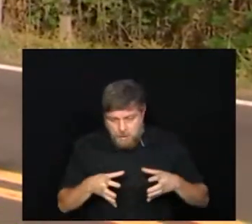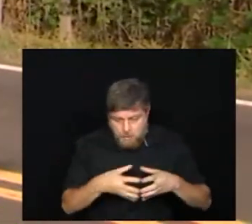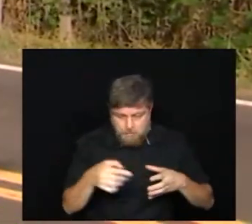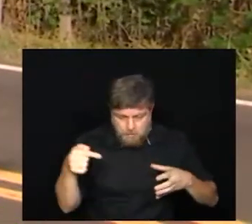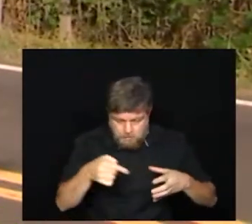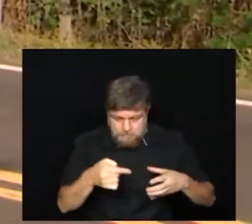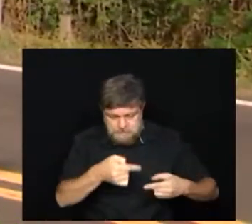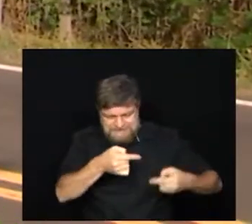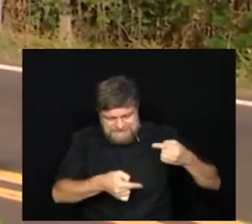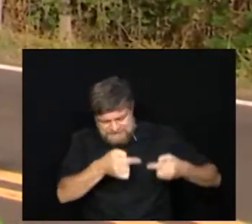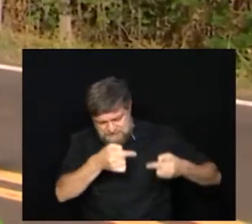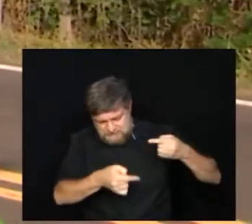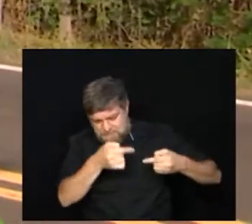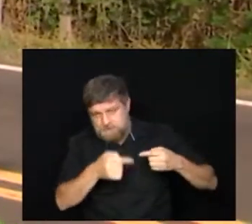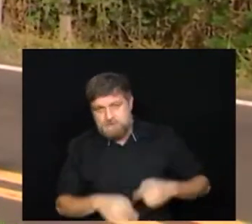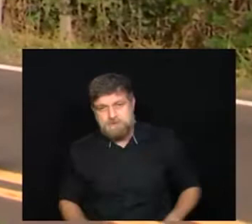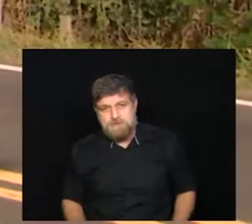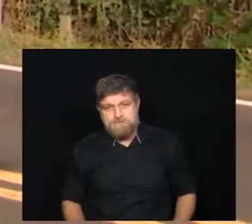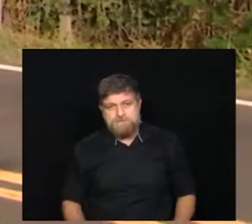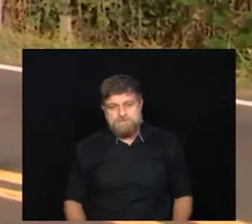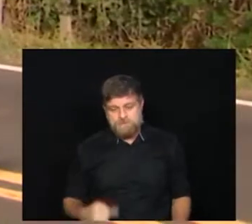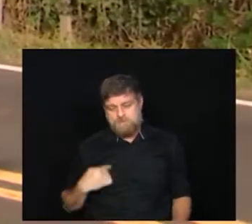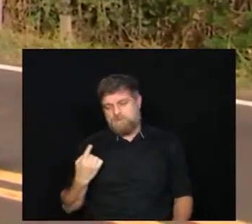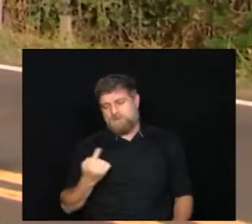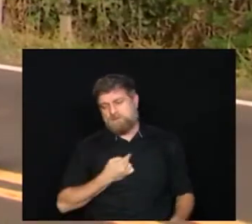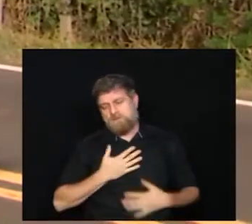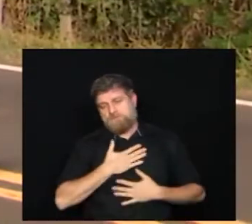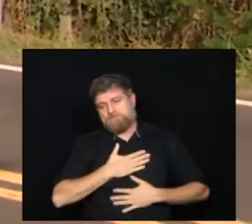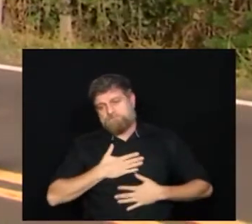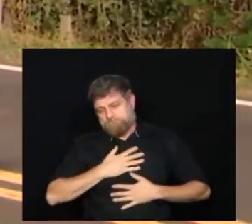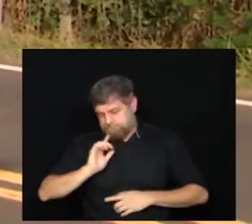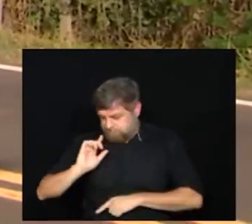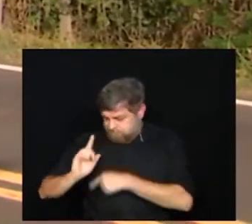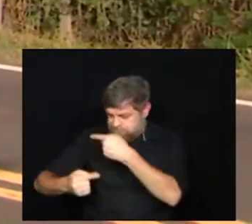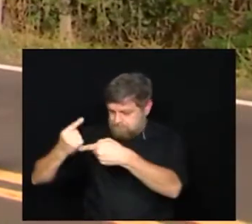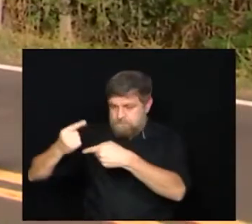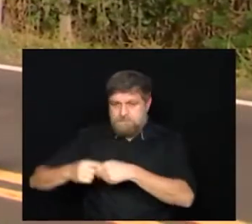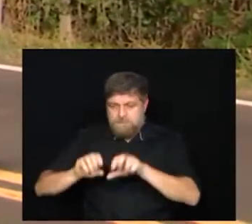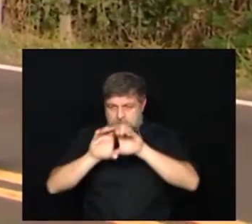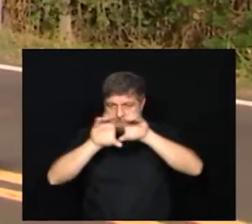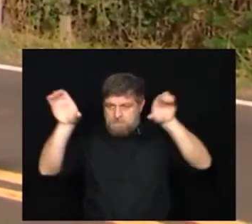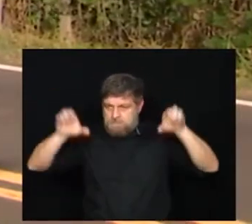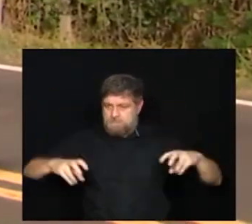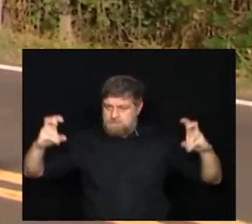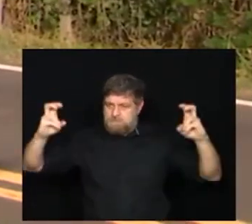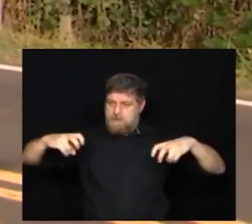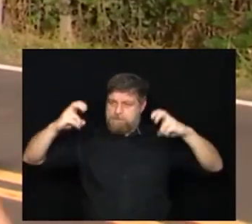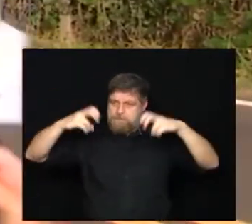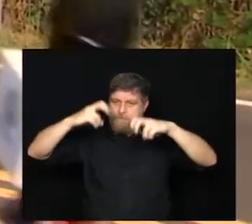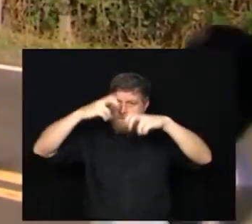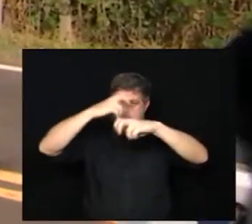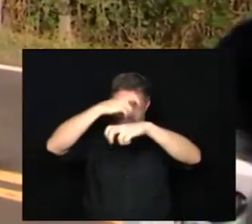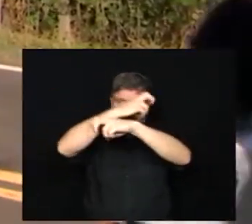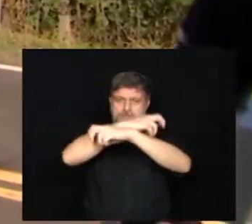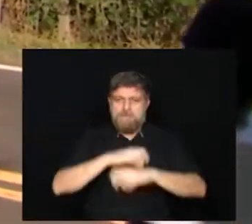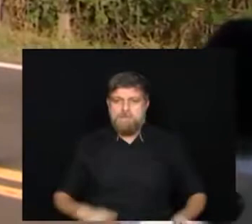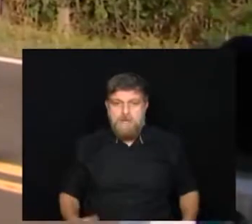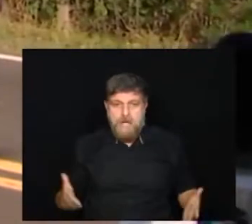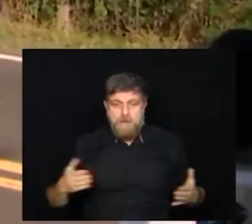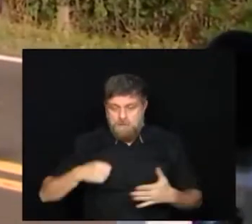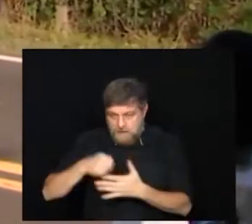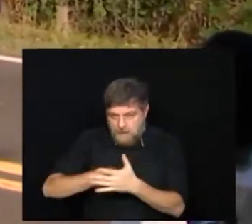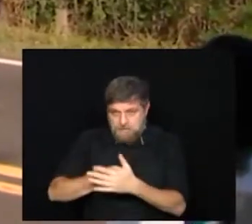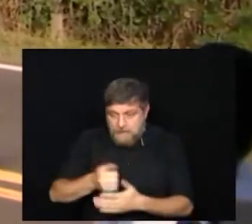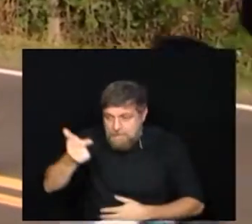tem debatido muito isso e para nós é um grande avanço essas passagens de fauna. E agora é lutar para